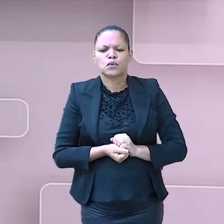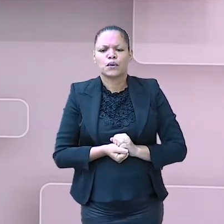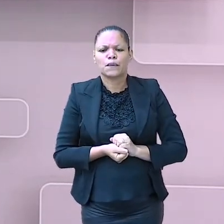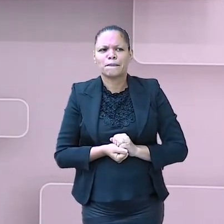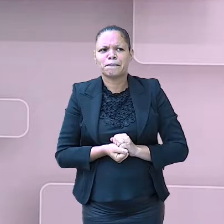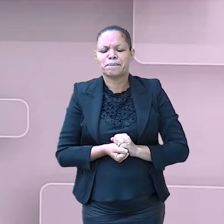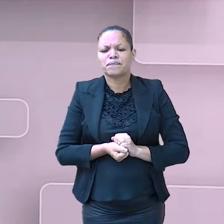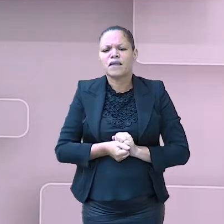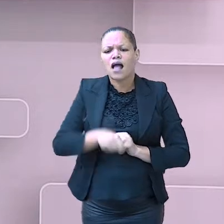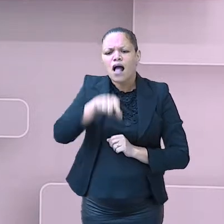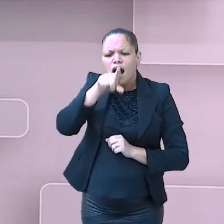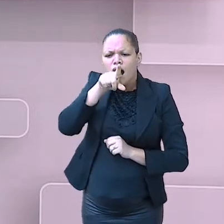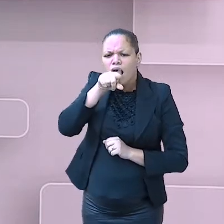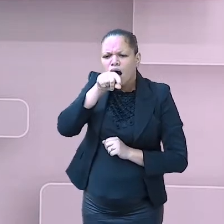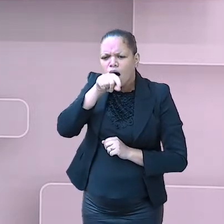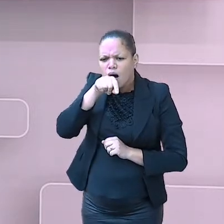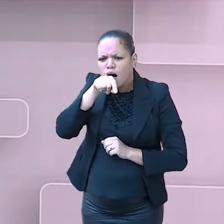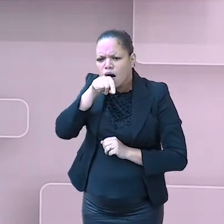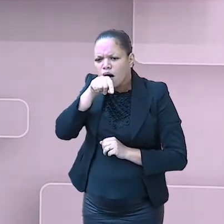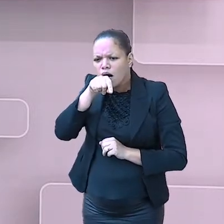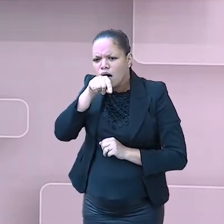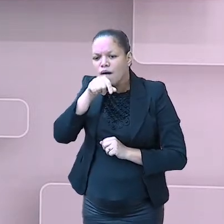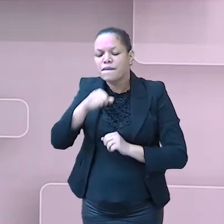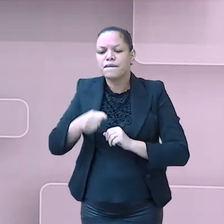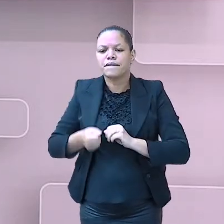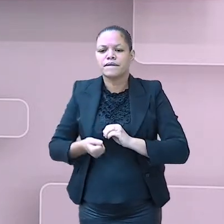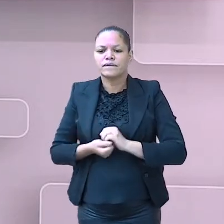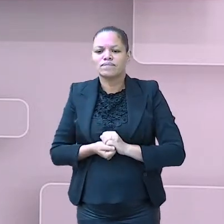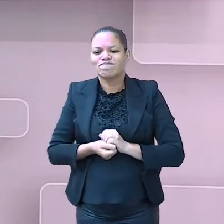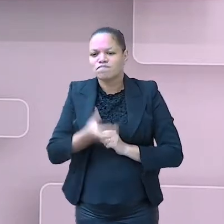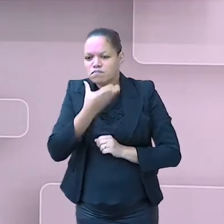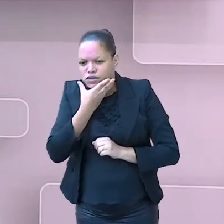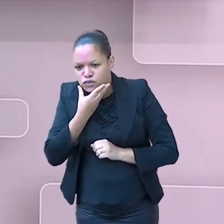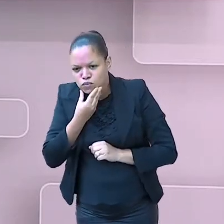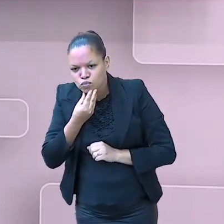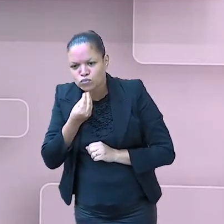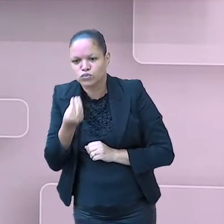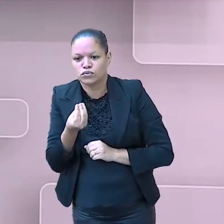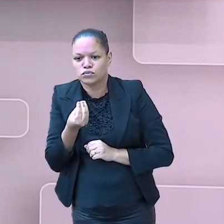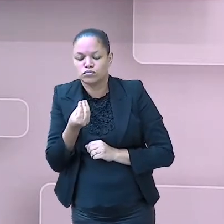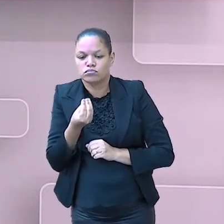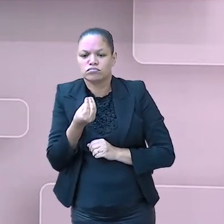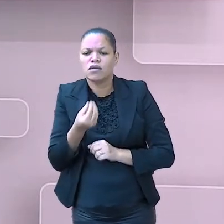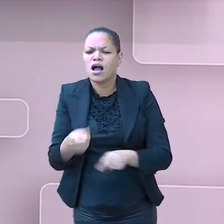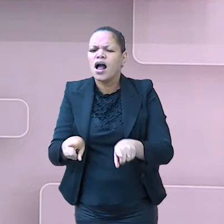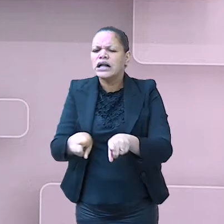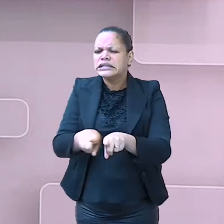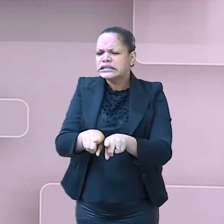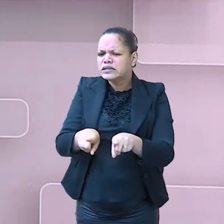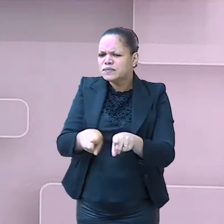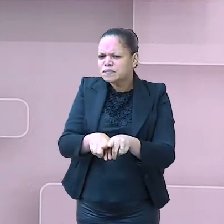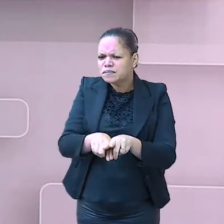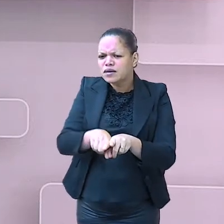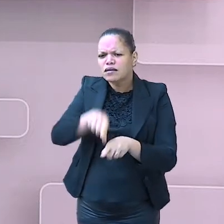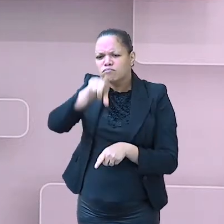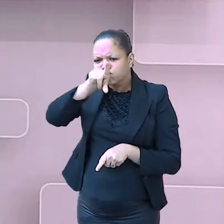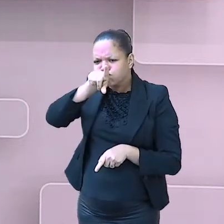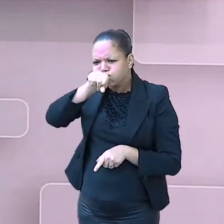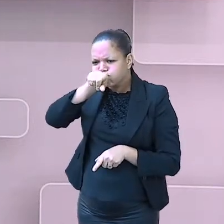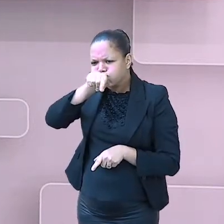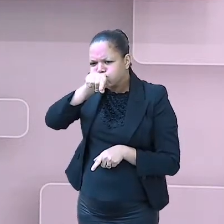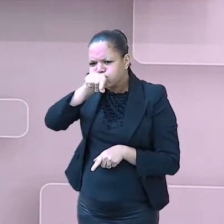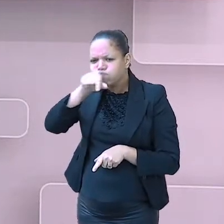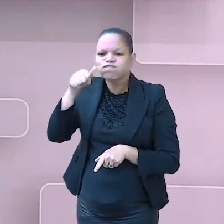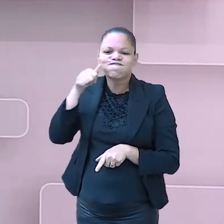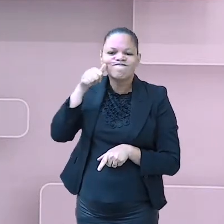e grandes. Já o pavão fêmea, ela não tem. Ela já é,